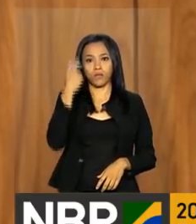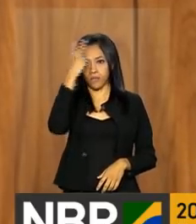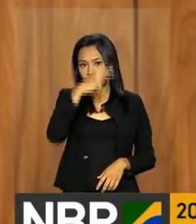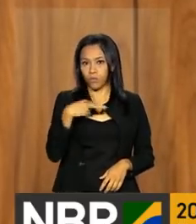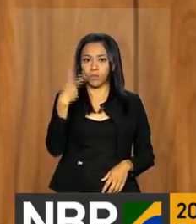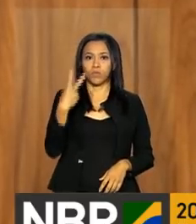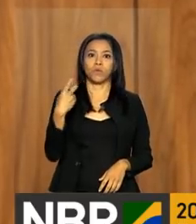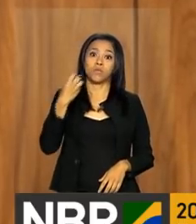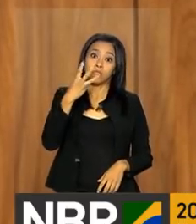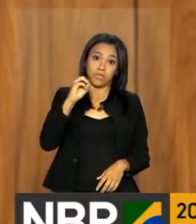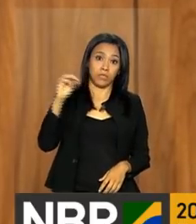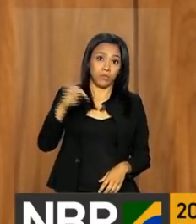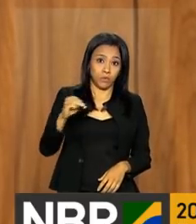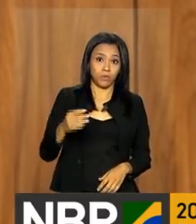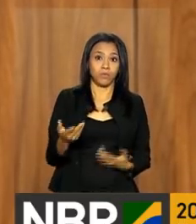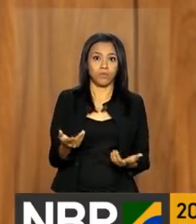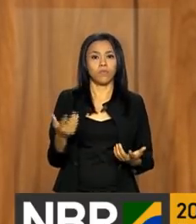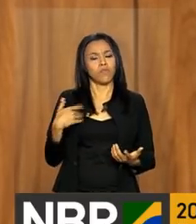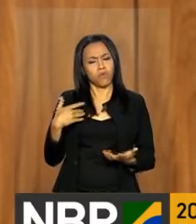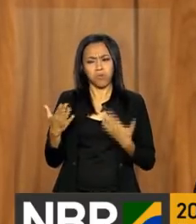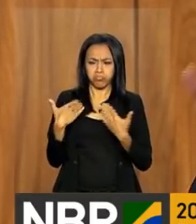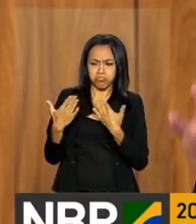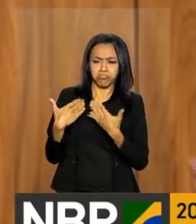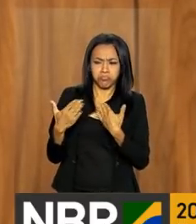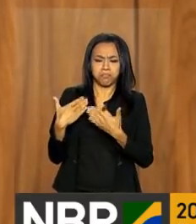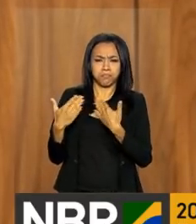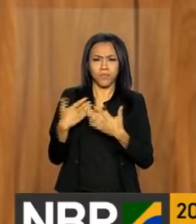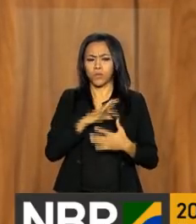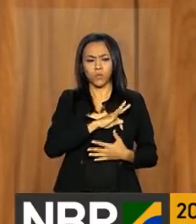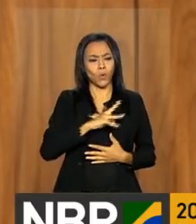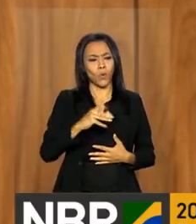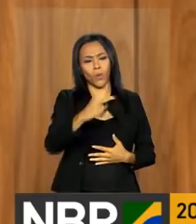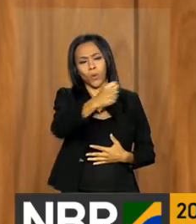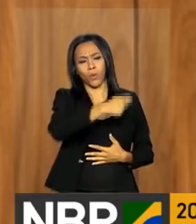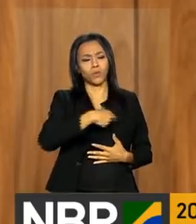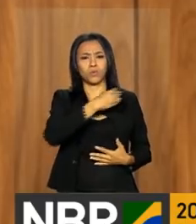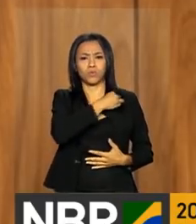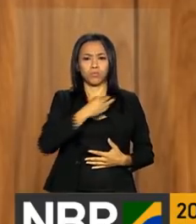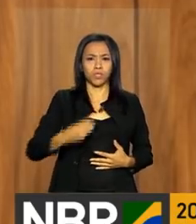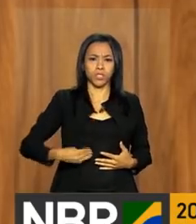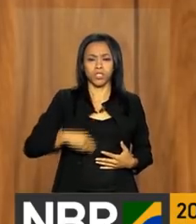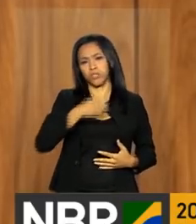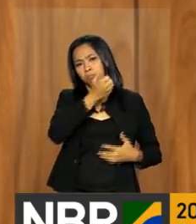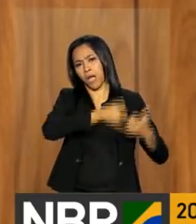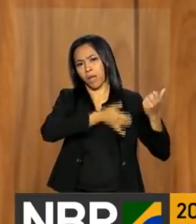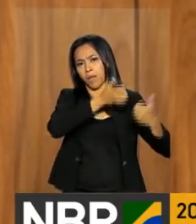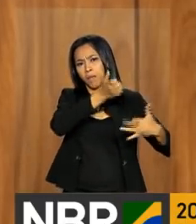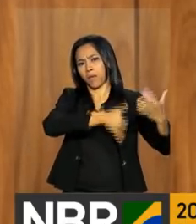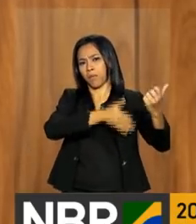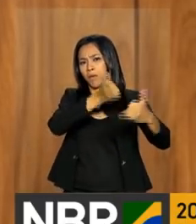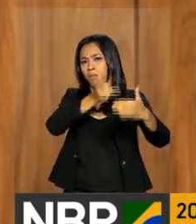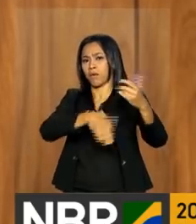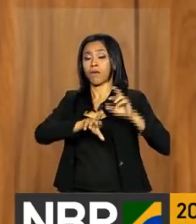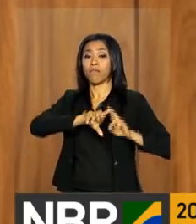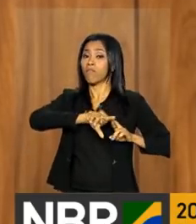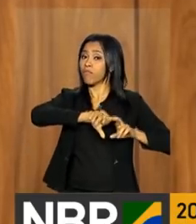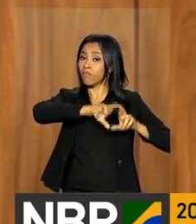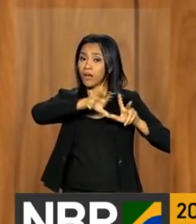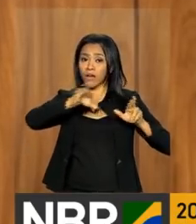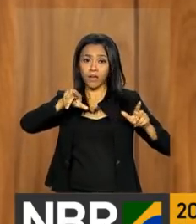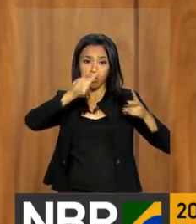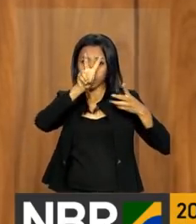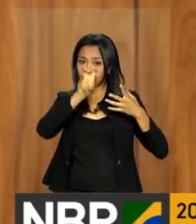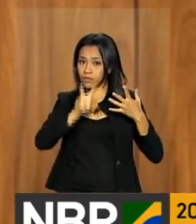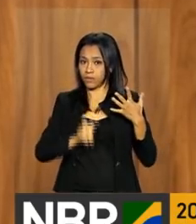meia. Mas foi muito produtivo, todos os ministros se manifestaram sobre os mais variados temas, e temas que